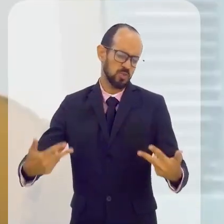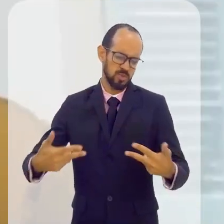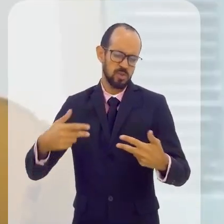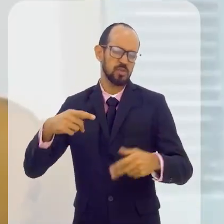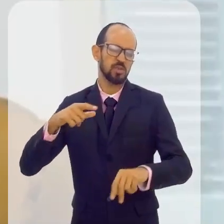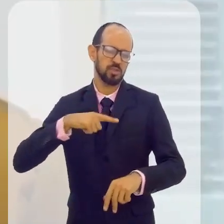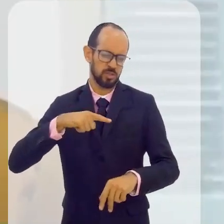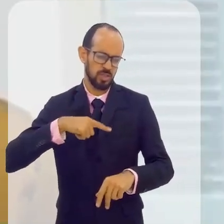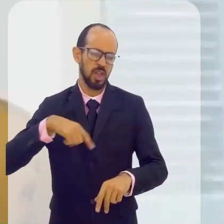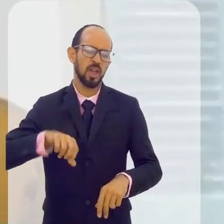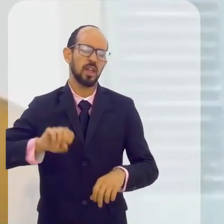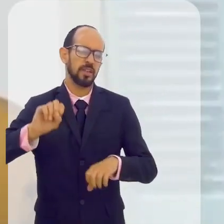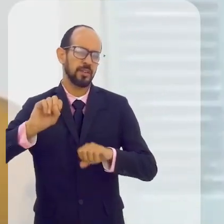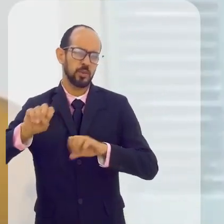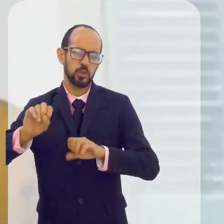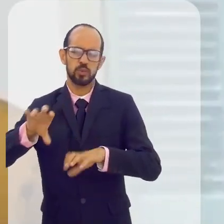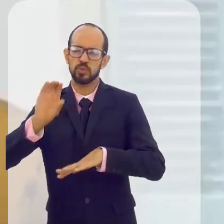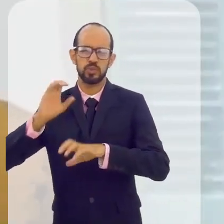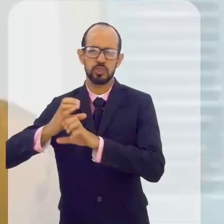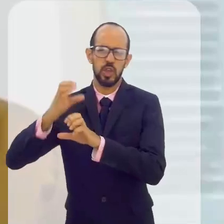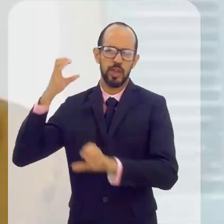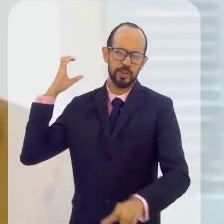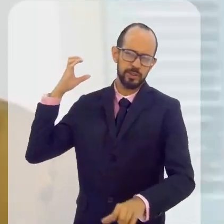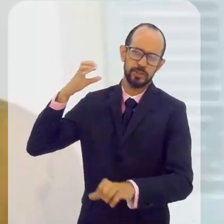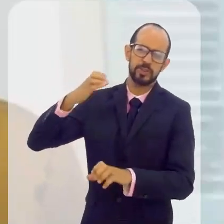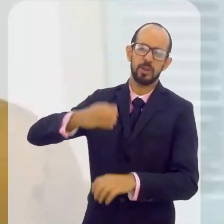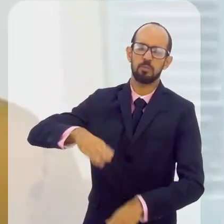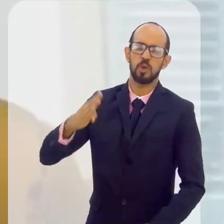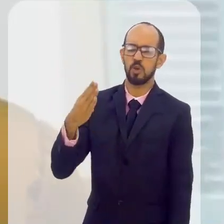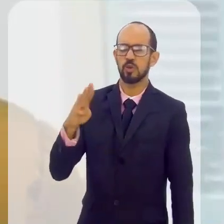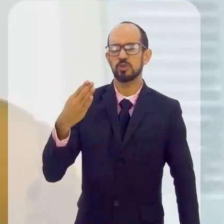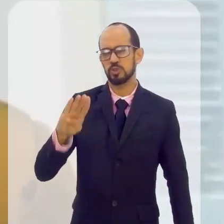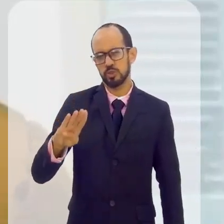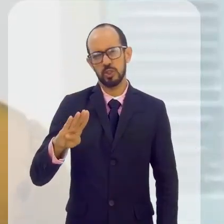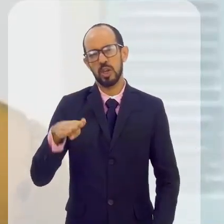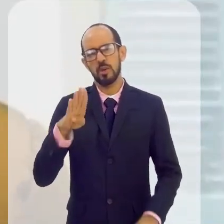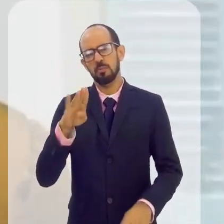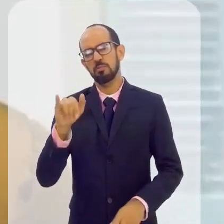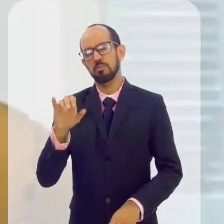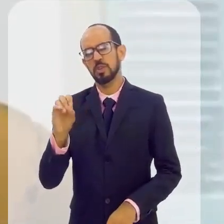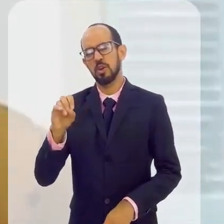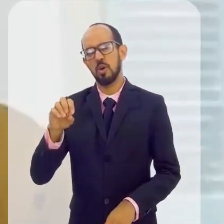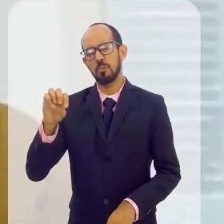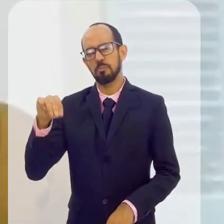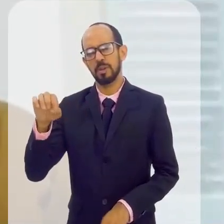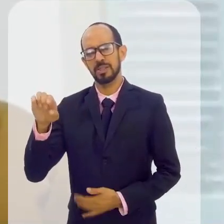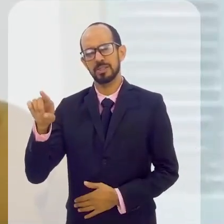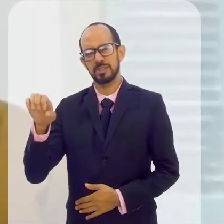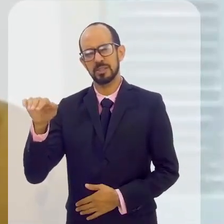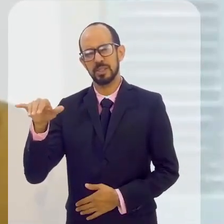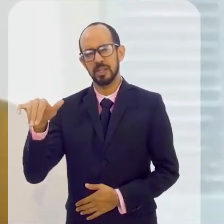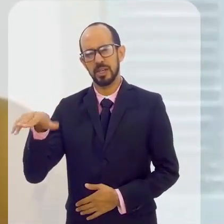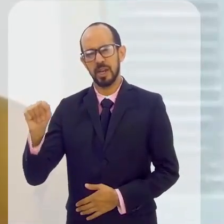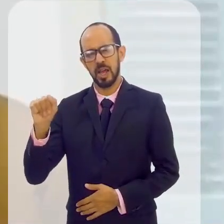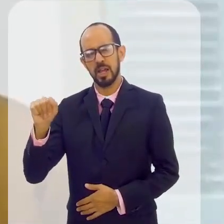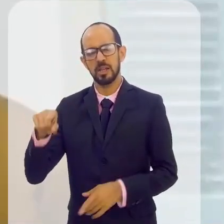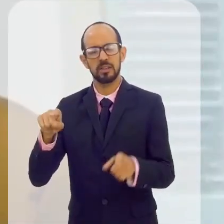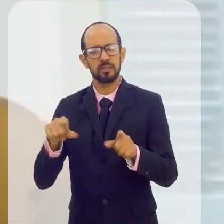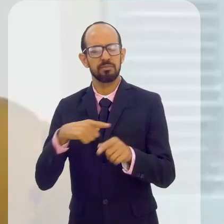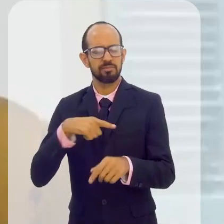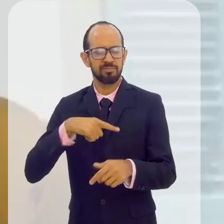gente está falando de educação, mas eu tenho curso de engenharia, são 14 cursos, tenho curso de biologia, tenho curso de biomedicina, enfim,